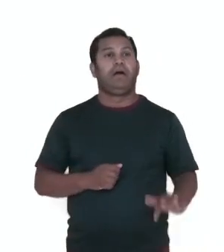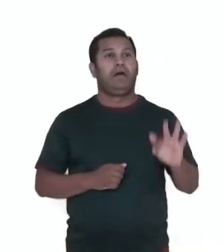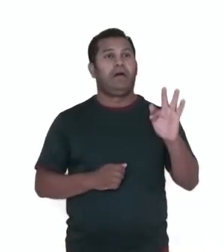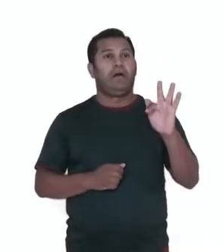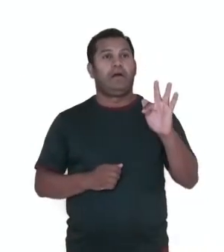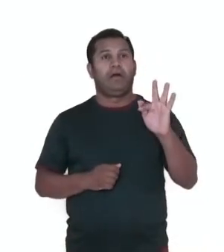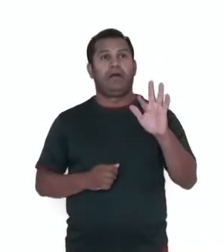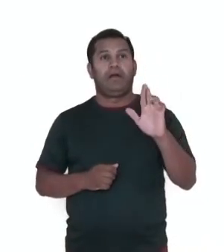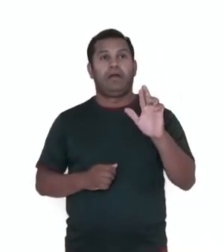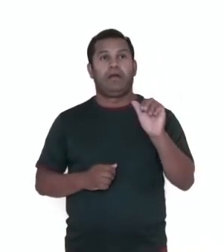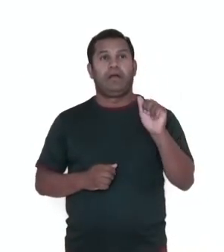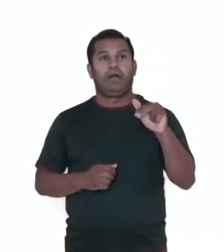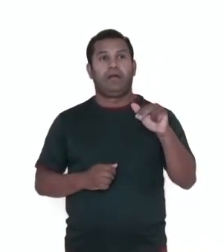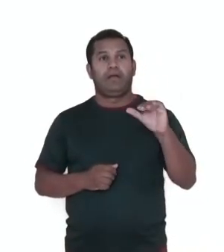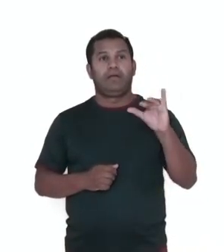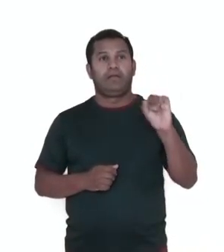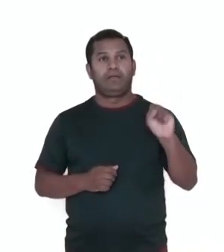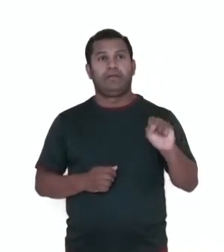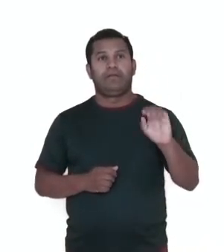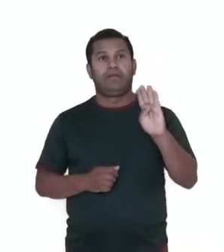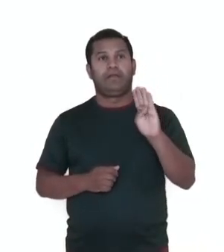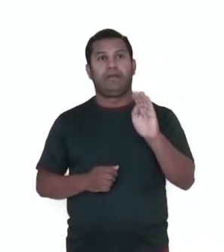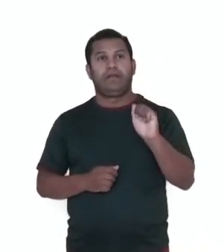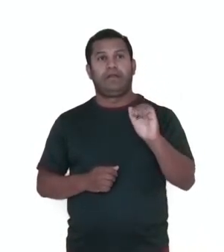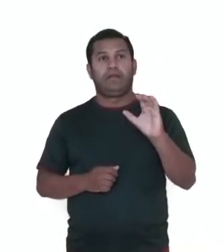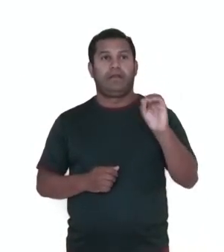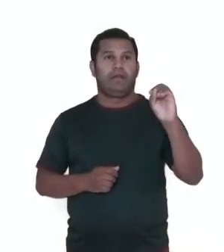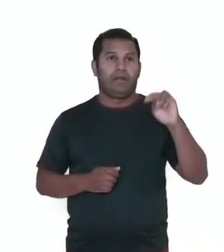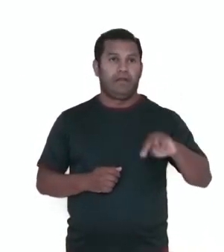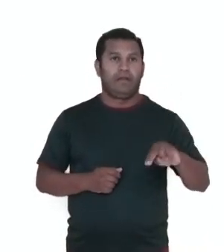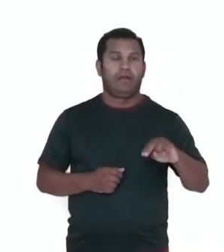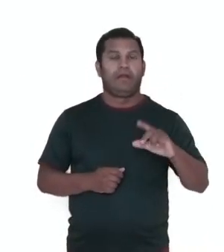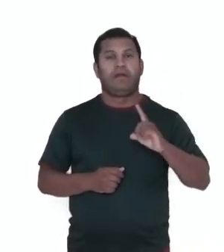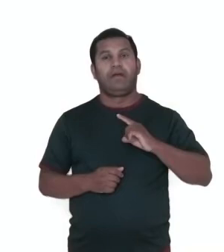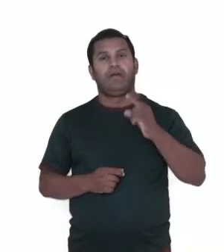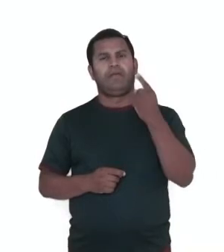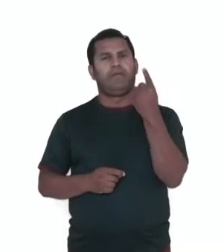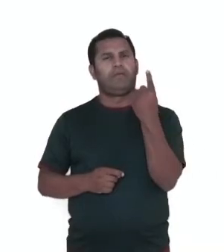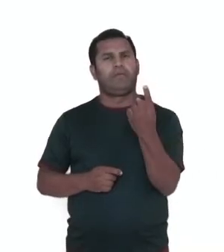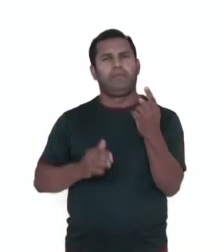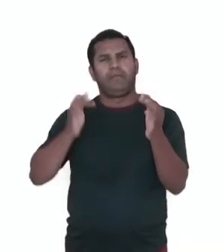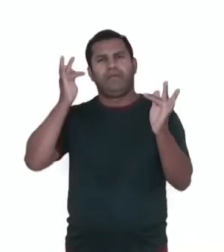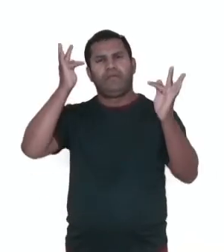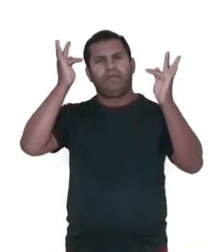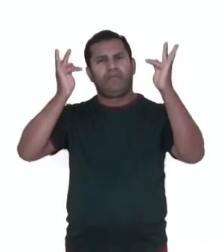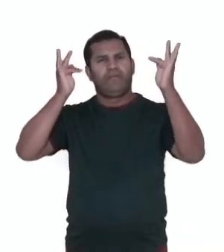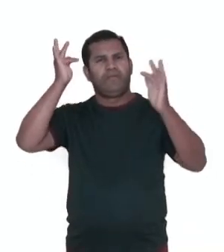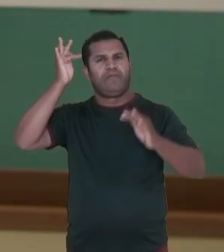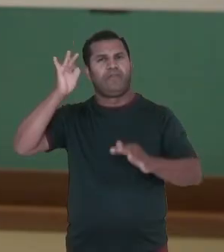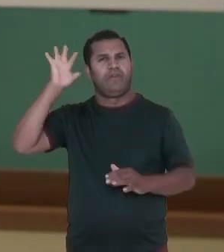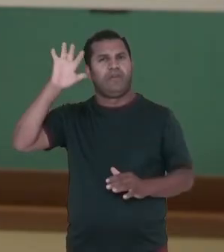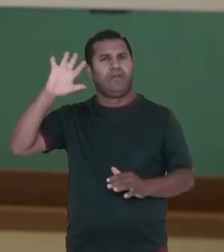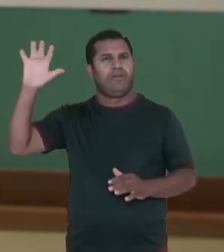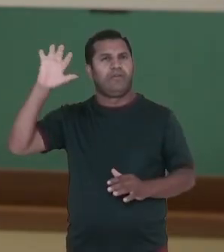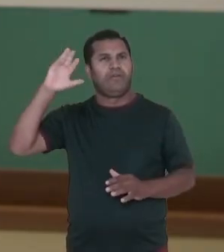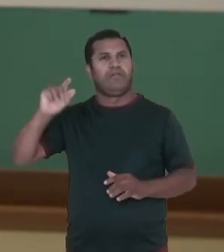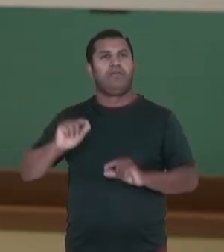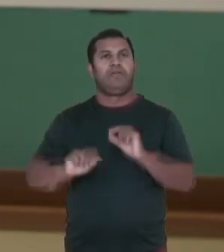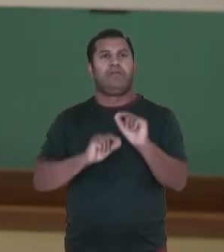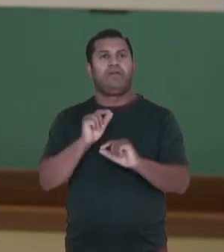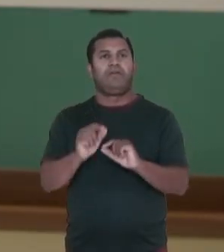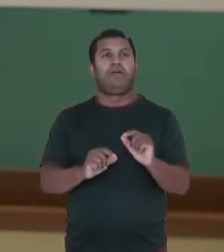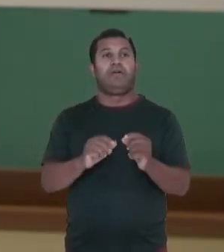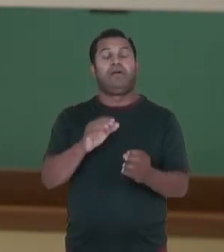filósofo em 1623 a falar sobre eutanásia, a falar esse termo, né? É o ato intencional